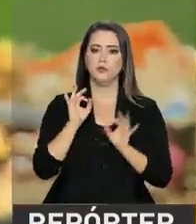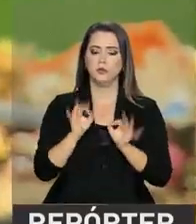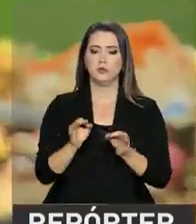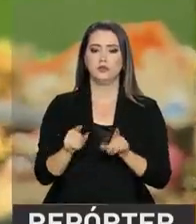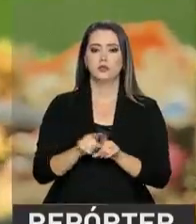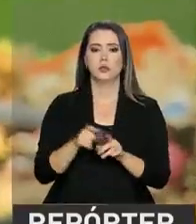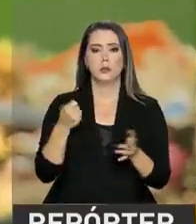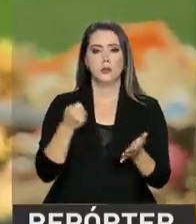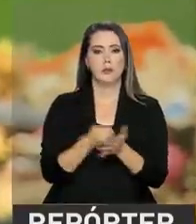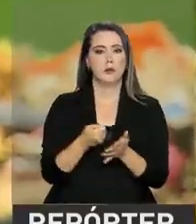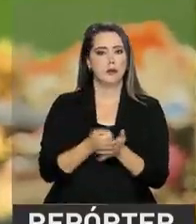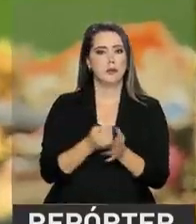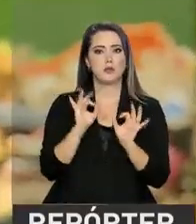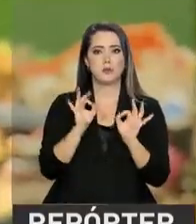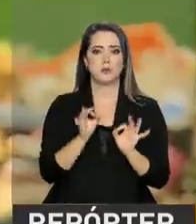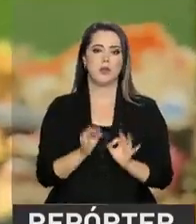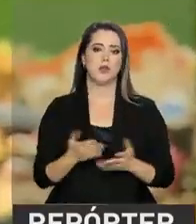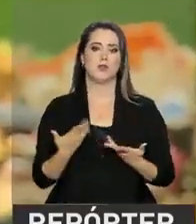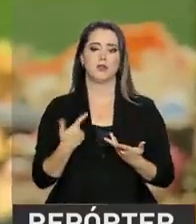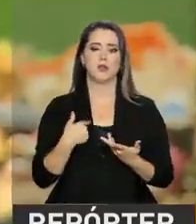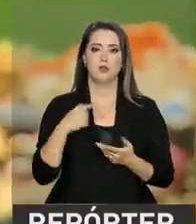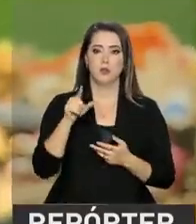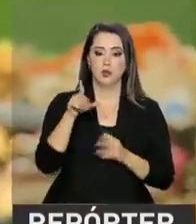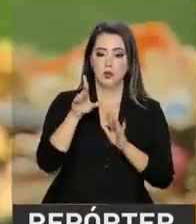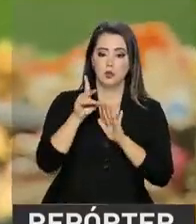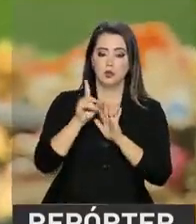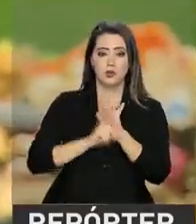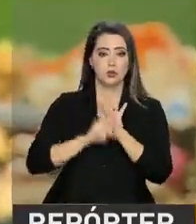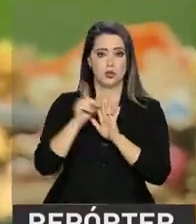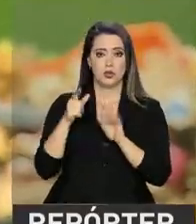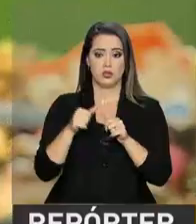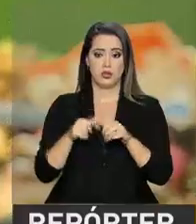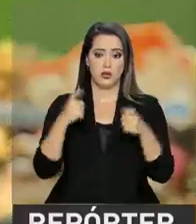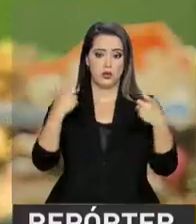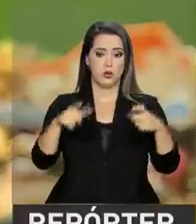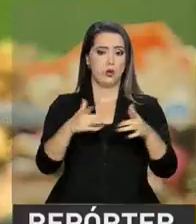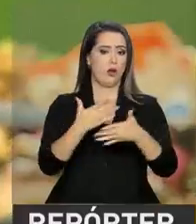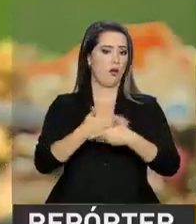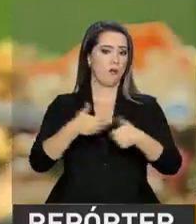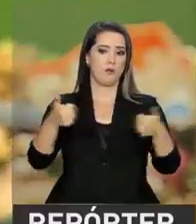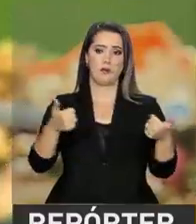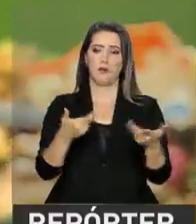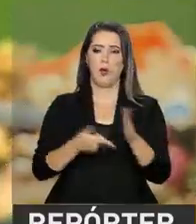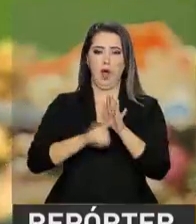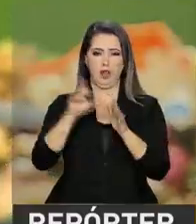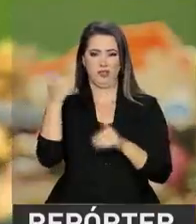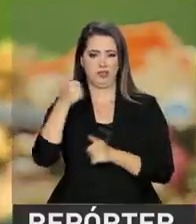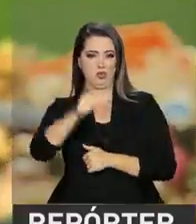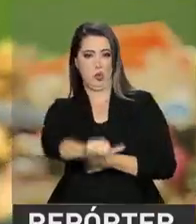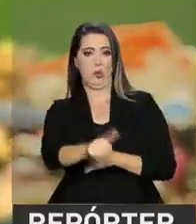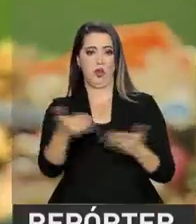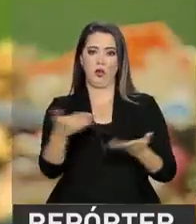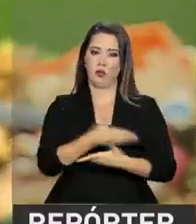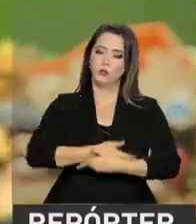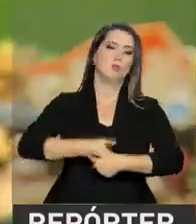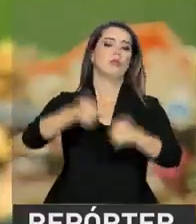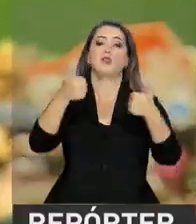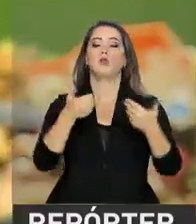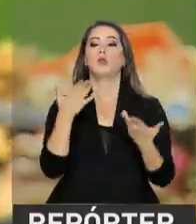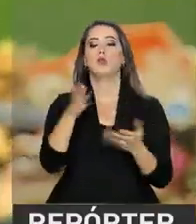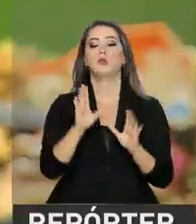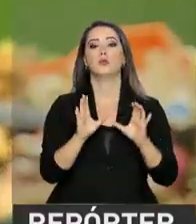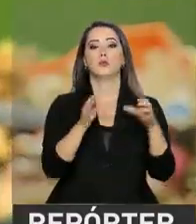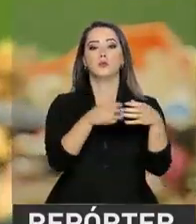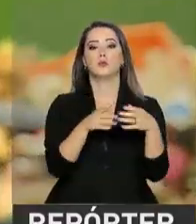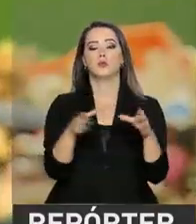sempre pago, a gente tem garantia de estar num local igual esse, né, que a gente estava num lugar um pouco bem pior do que esse, agora está num local melhor. A cooperativa traz